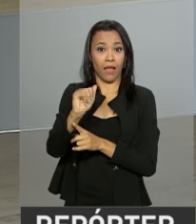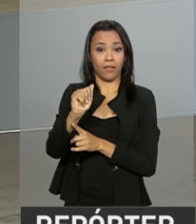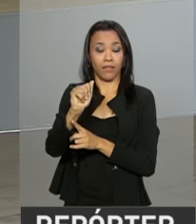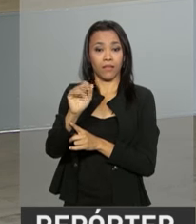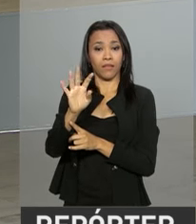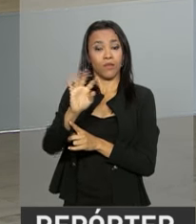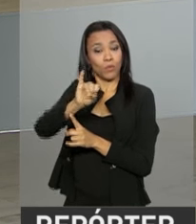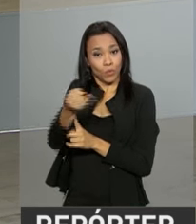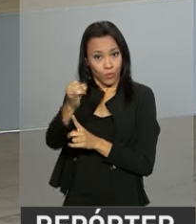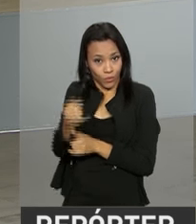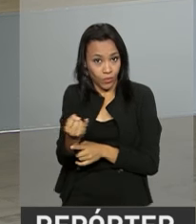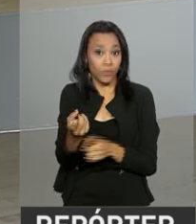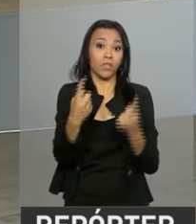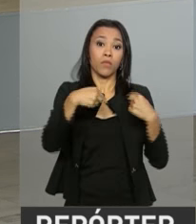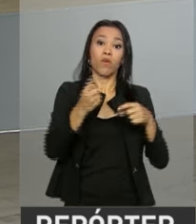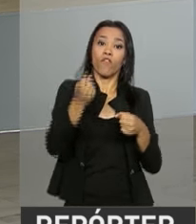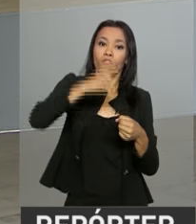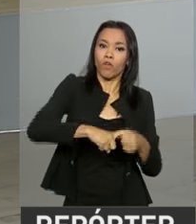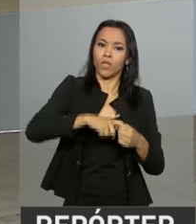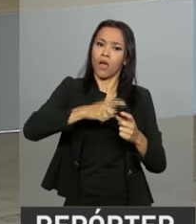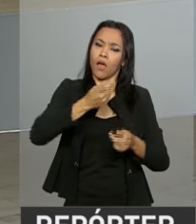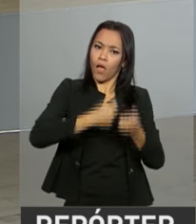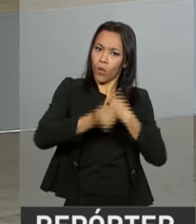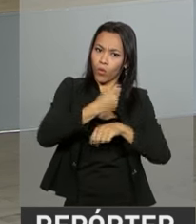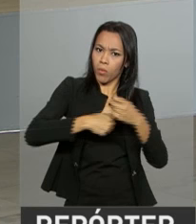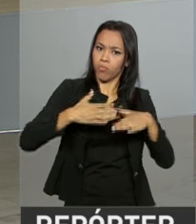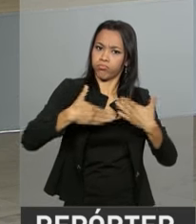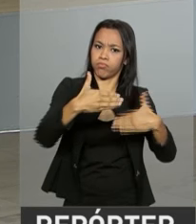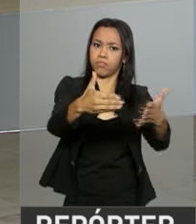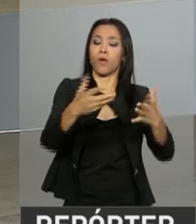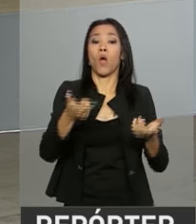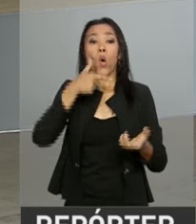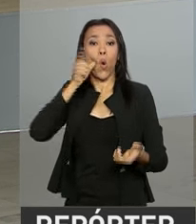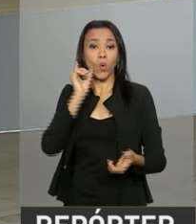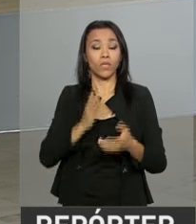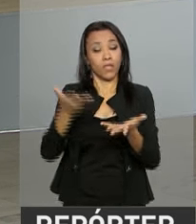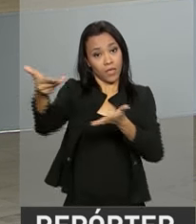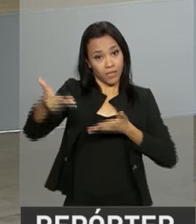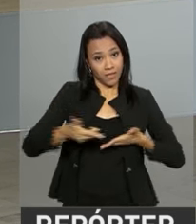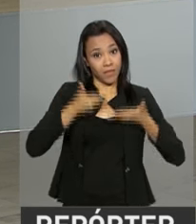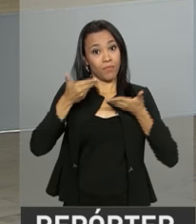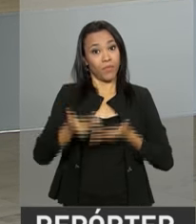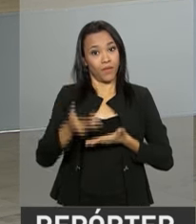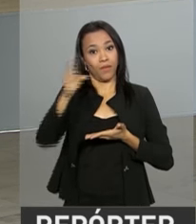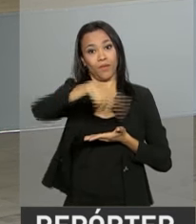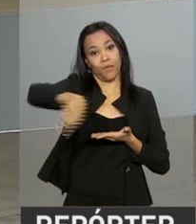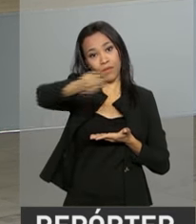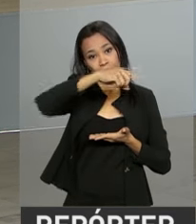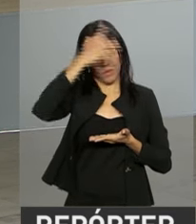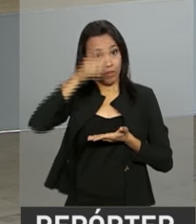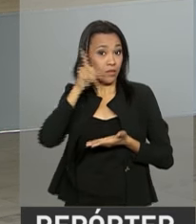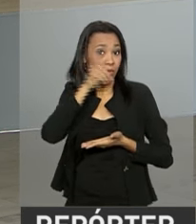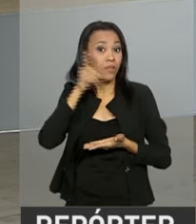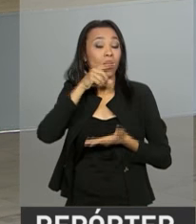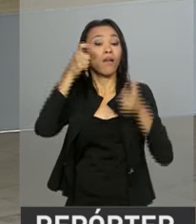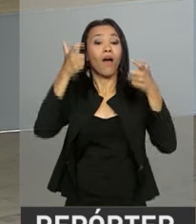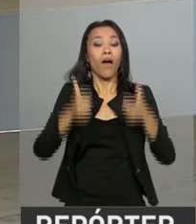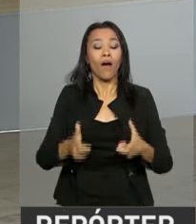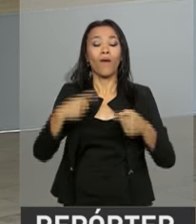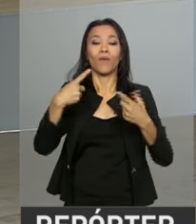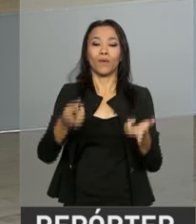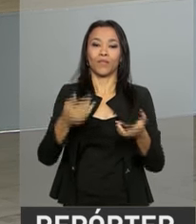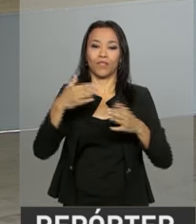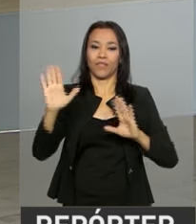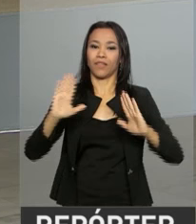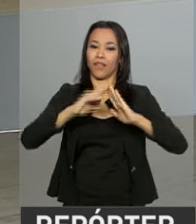o crescimento da economia. Ontem o presidente Michel Temer recebeu a base aliada Câmara em um jantar no Palácio da Alvorada. A PEC